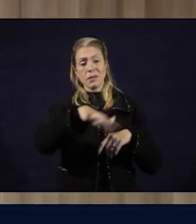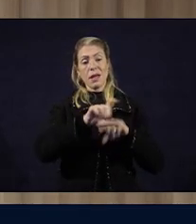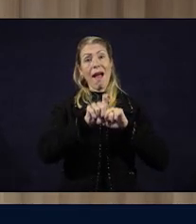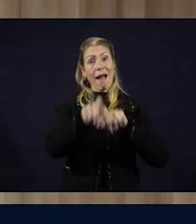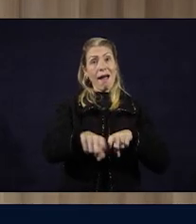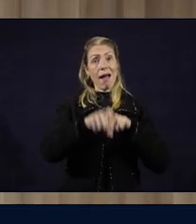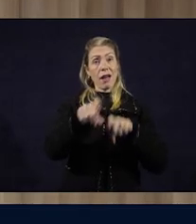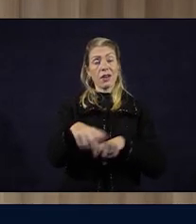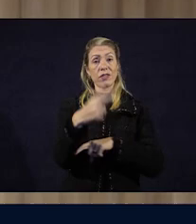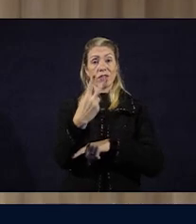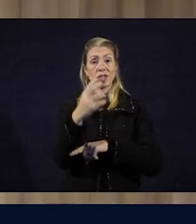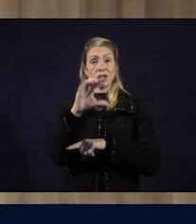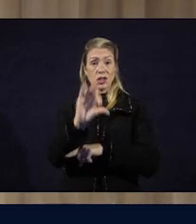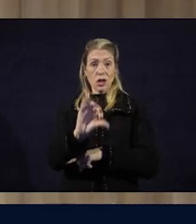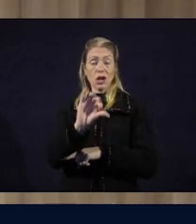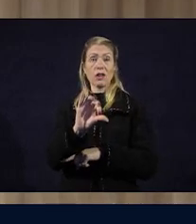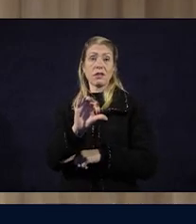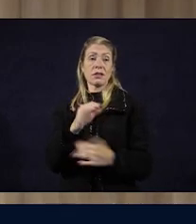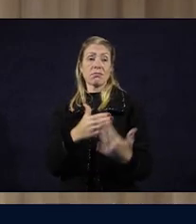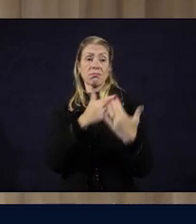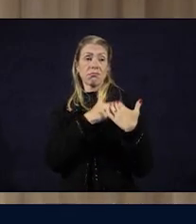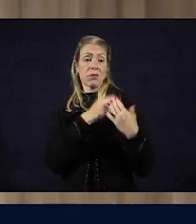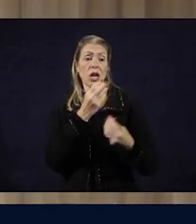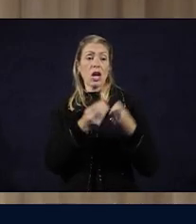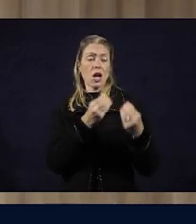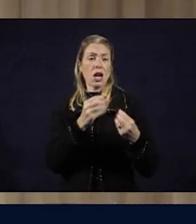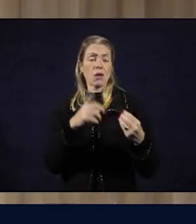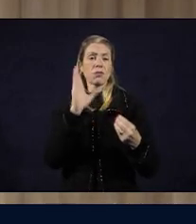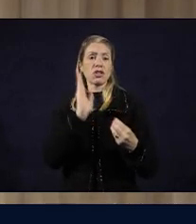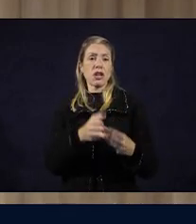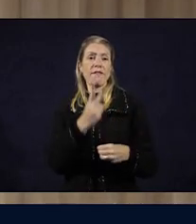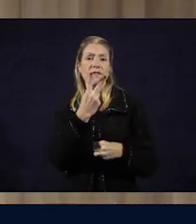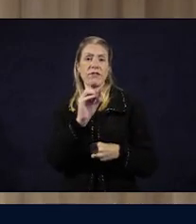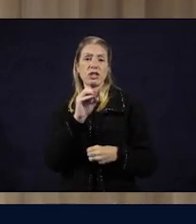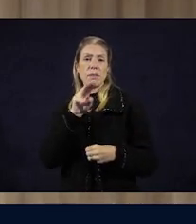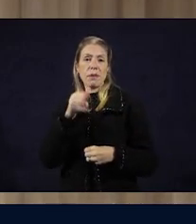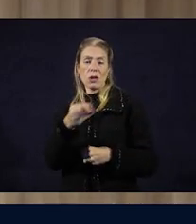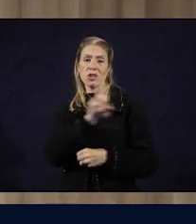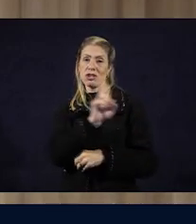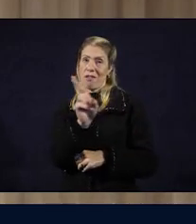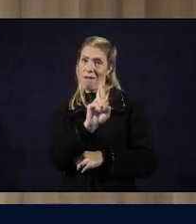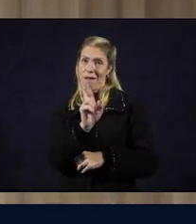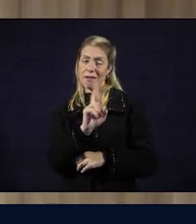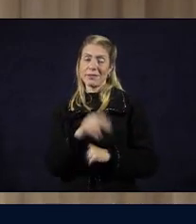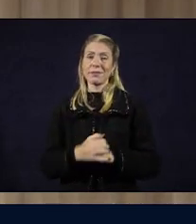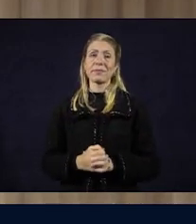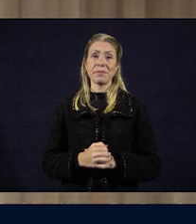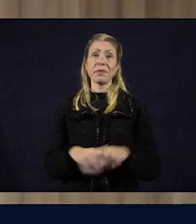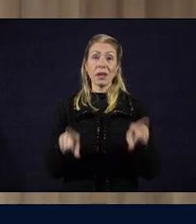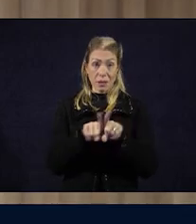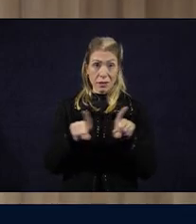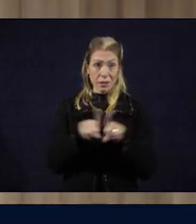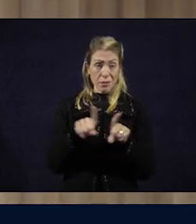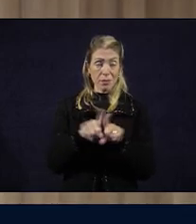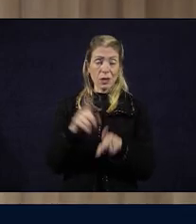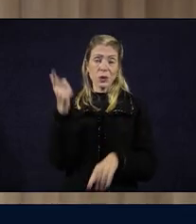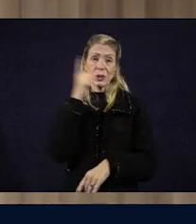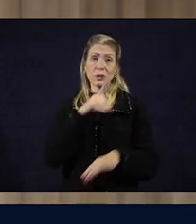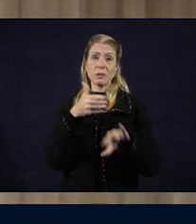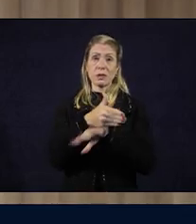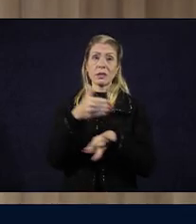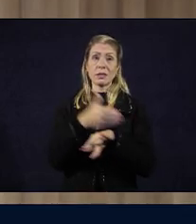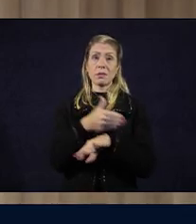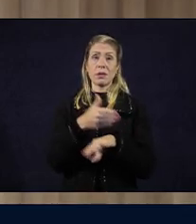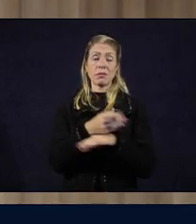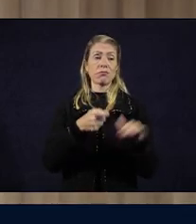com 29 missões atingindo mais de 20 milhões de reais e finalmente participamos através da sala de